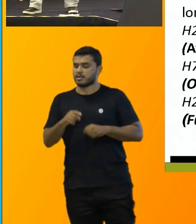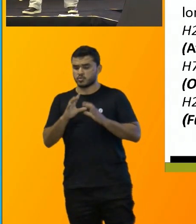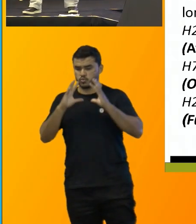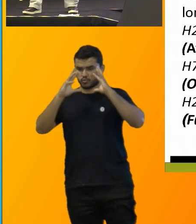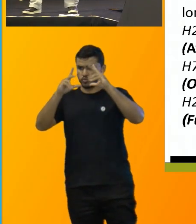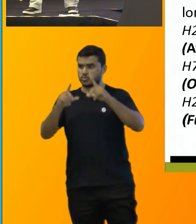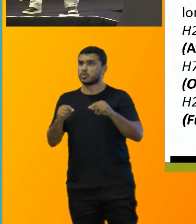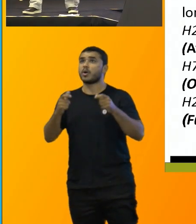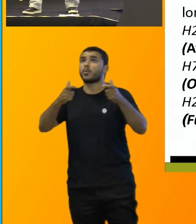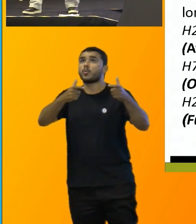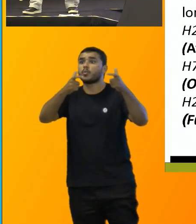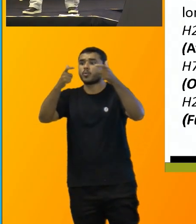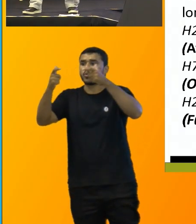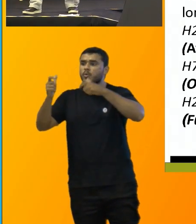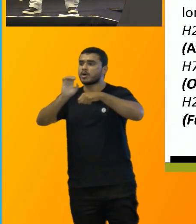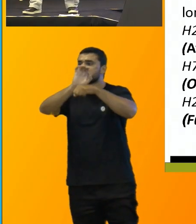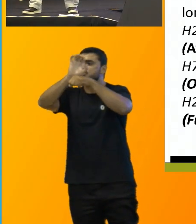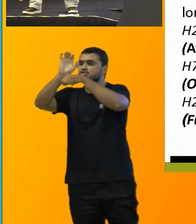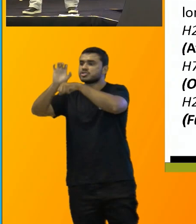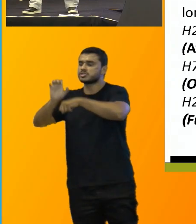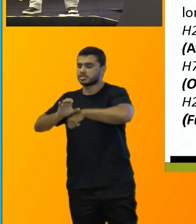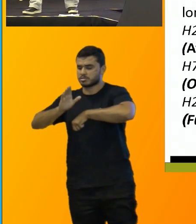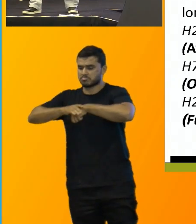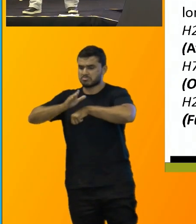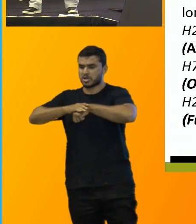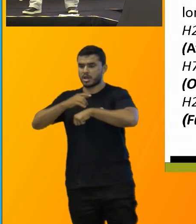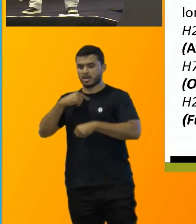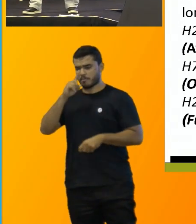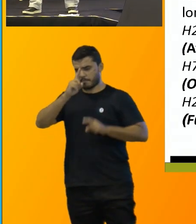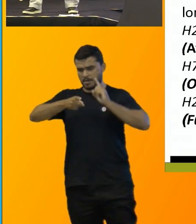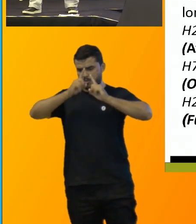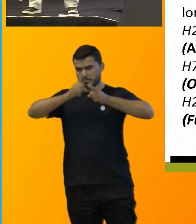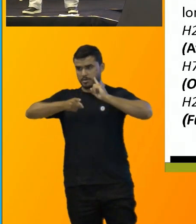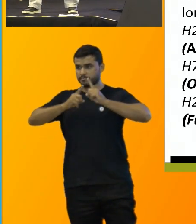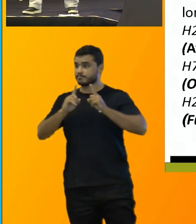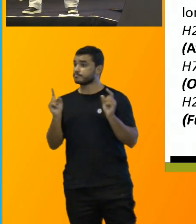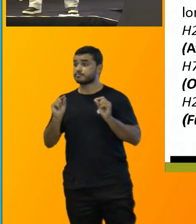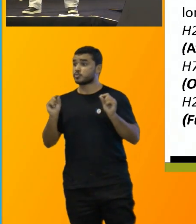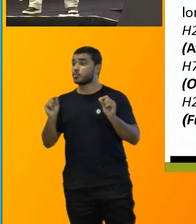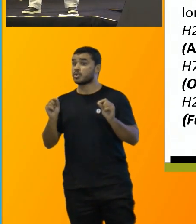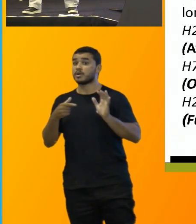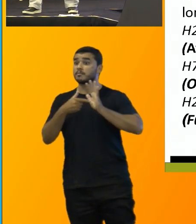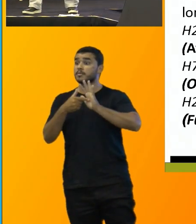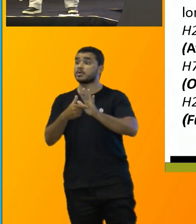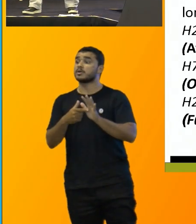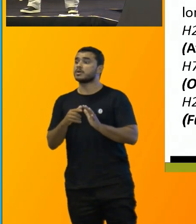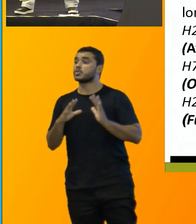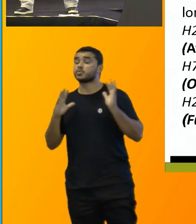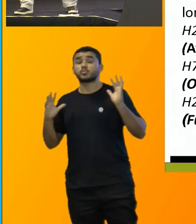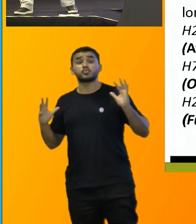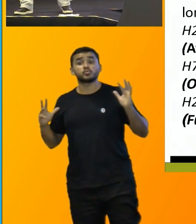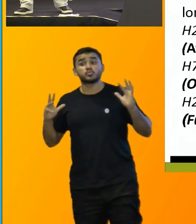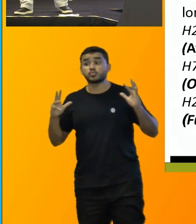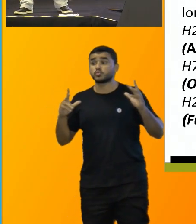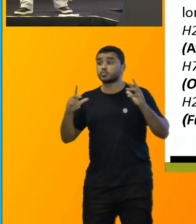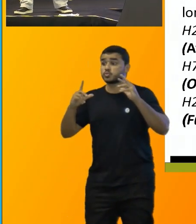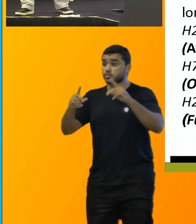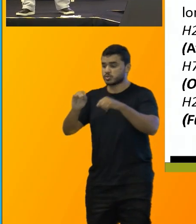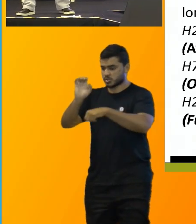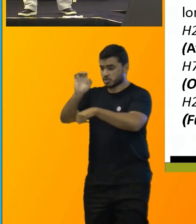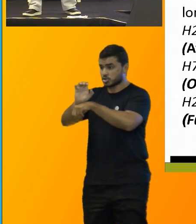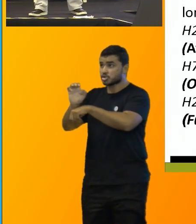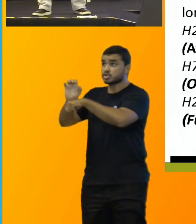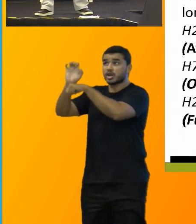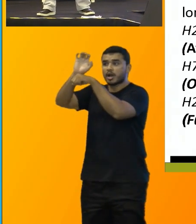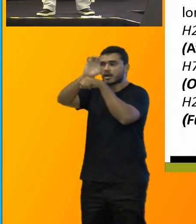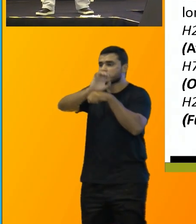de poucos, dos estados com autonomia. O que Vargas queria passar com aquela mensagem carregada de emoção